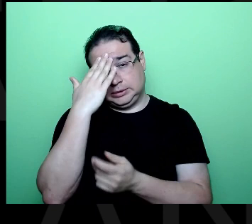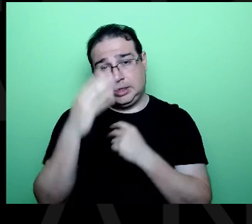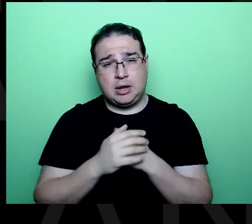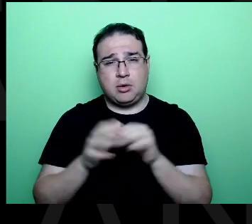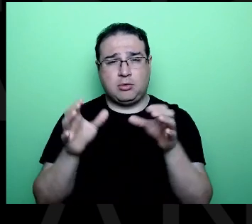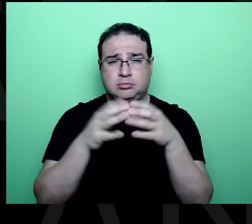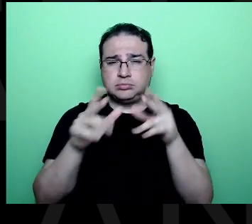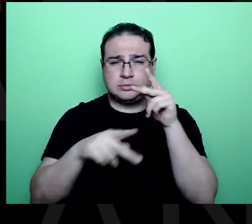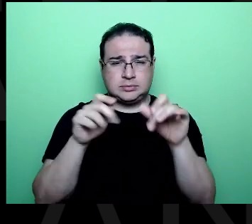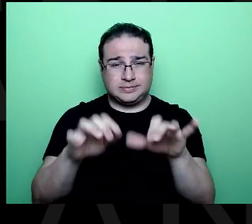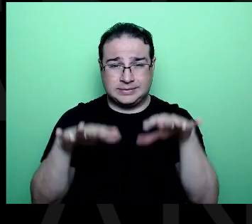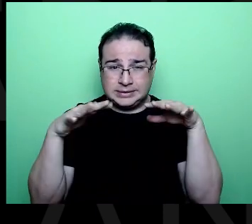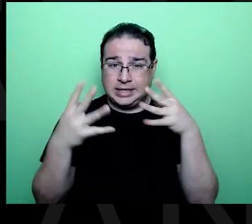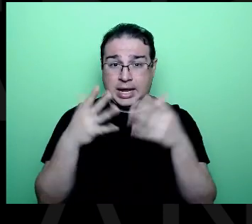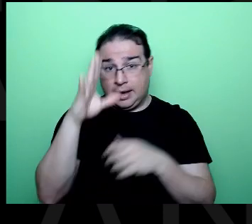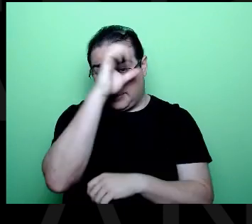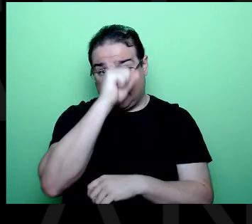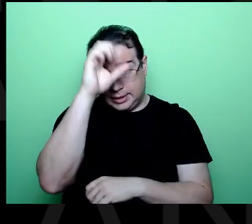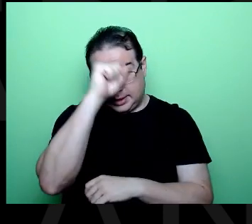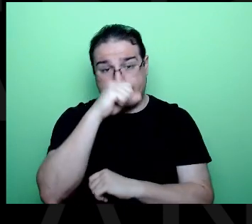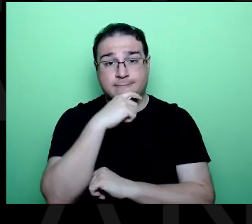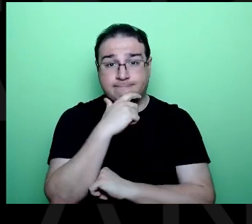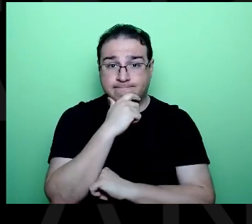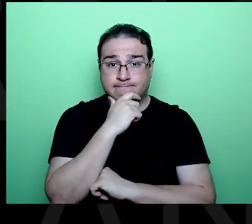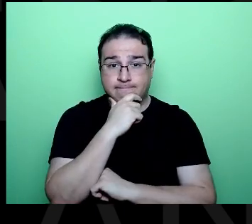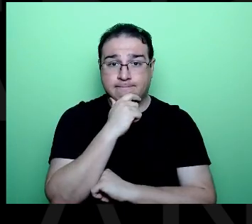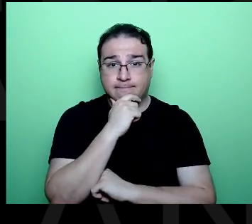que vai lá que quer aprender. Então,